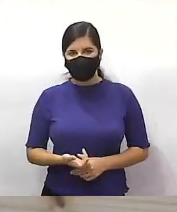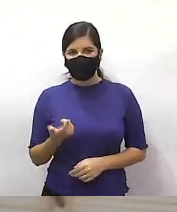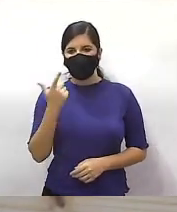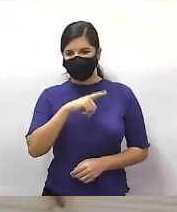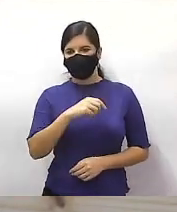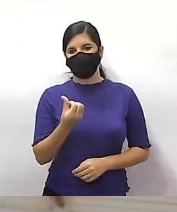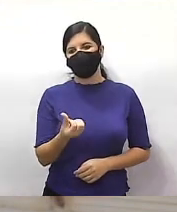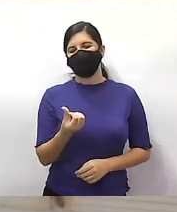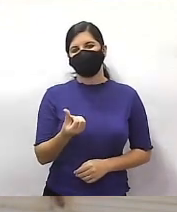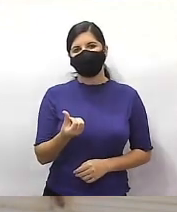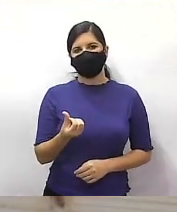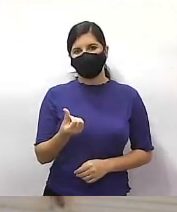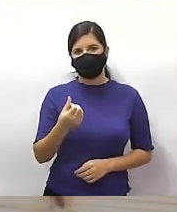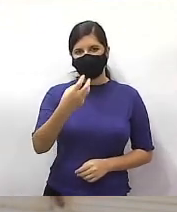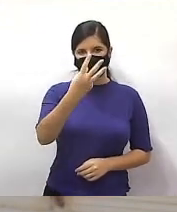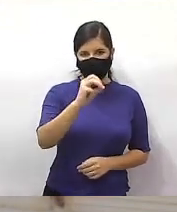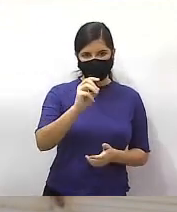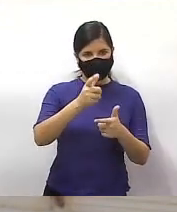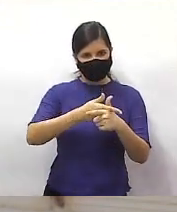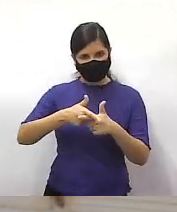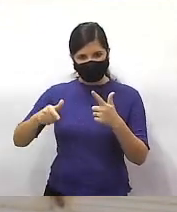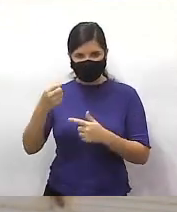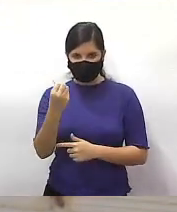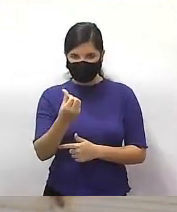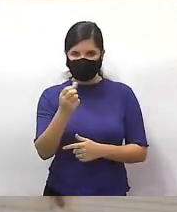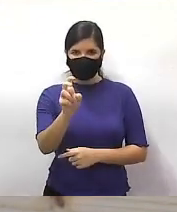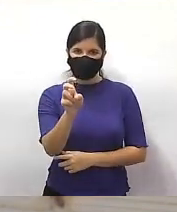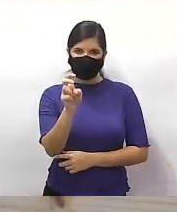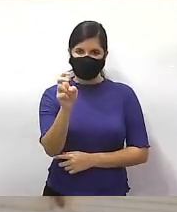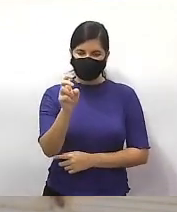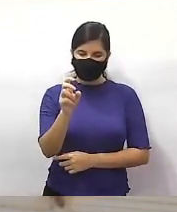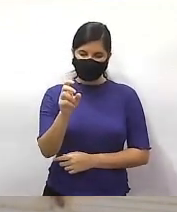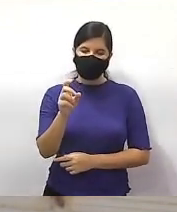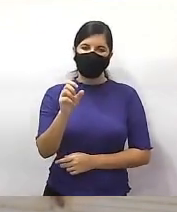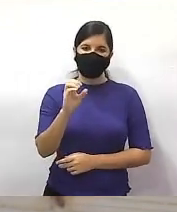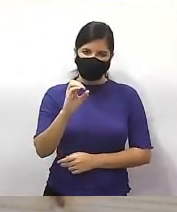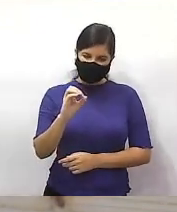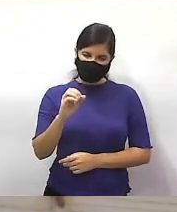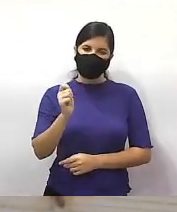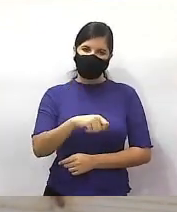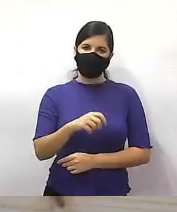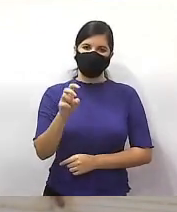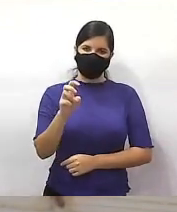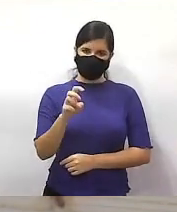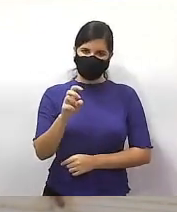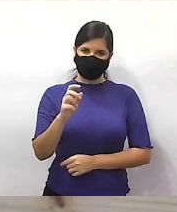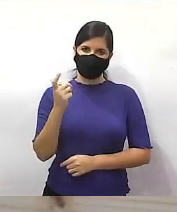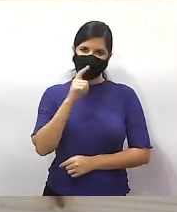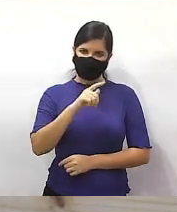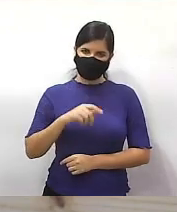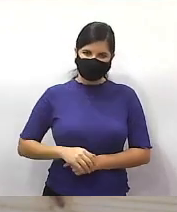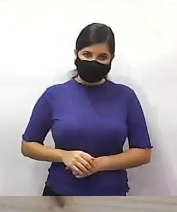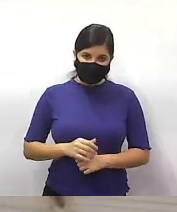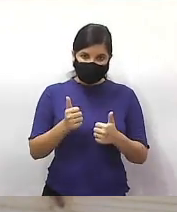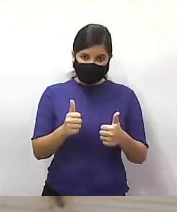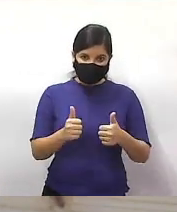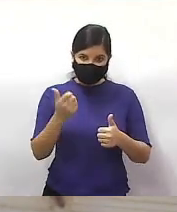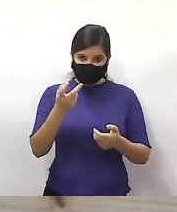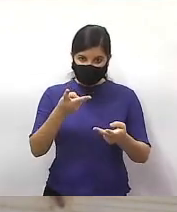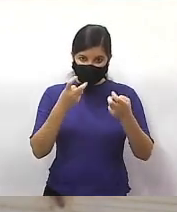6. 30 dividido por 6 dá 5, terminou em 0, também pode ser por 5. Percebeu? Tá tranquilo até